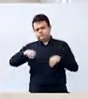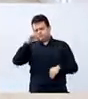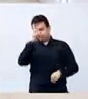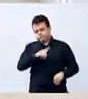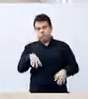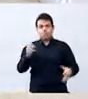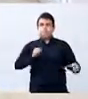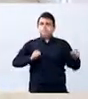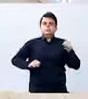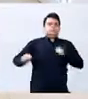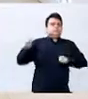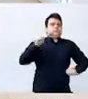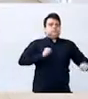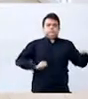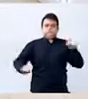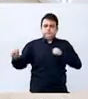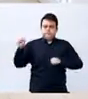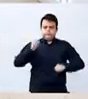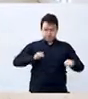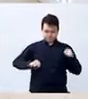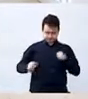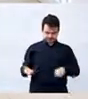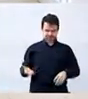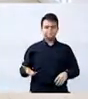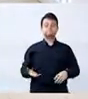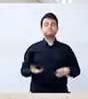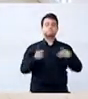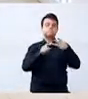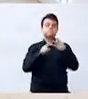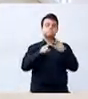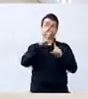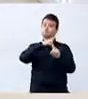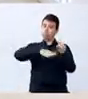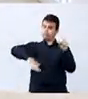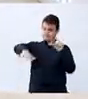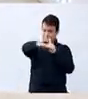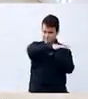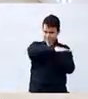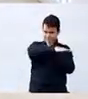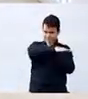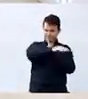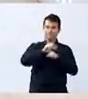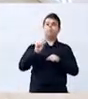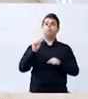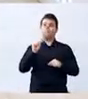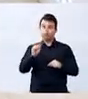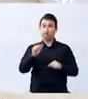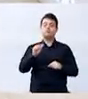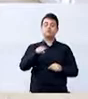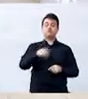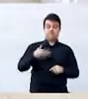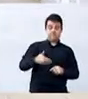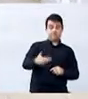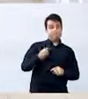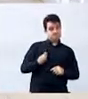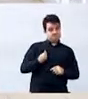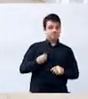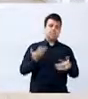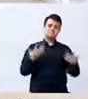de ansiedade, uma distimia. E o social, que é o que vai impactar. Ela deixa